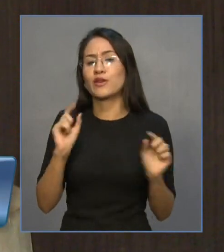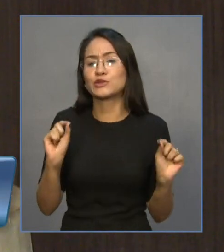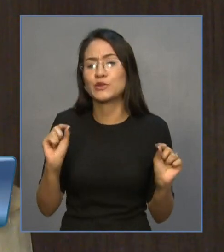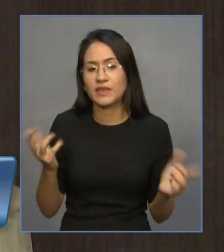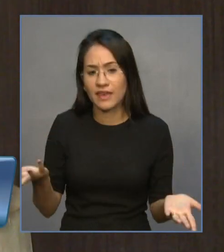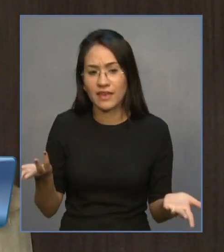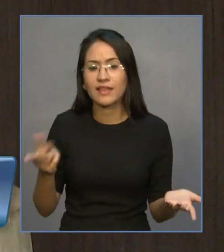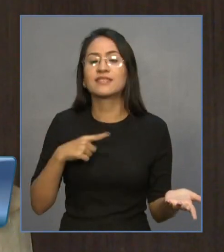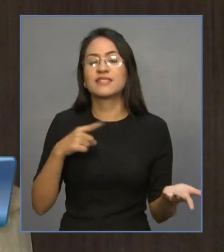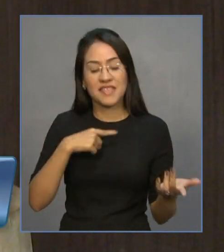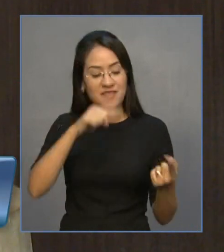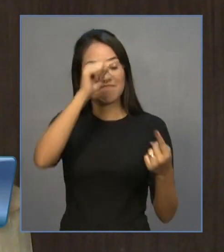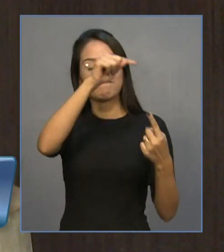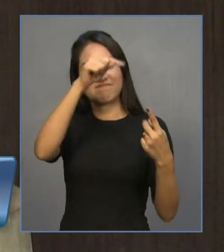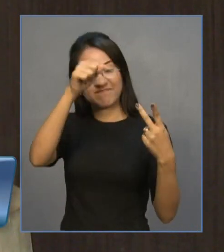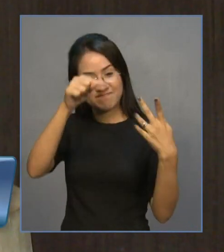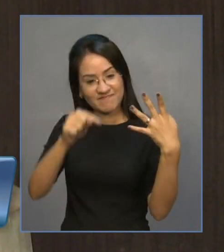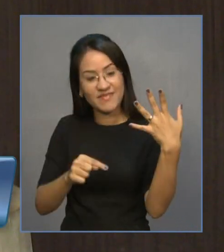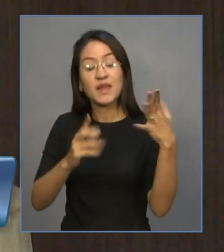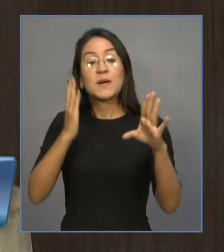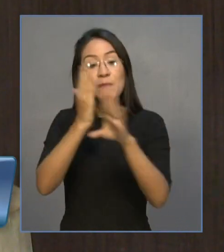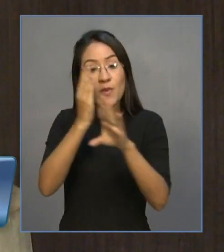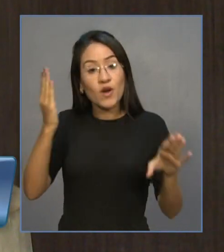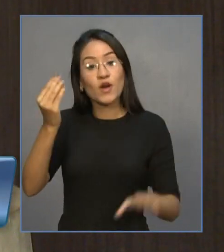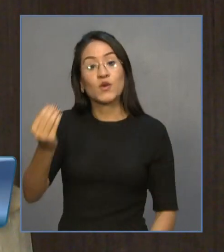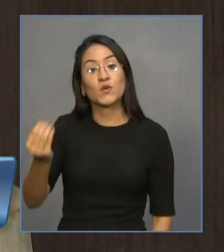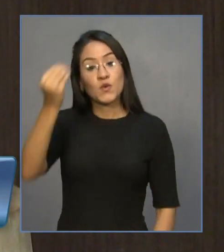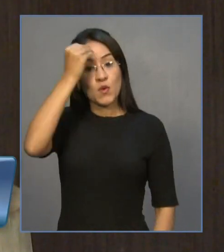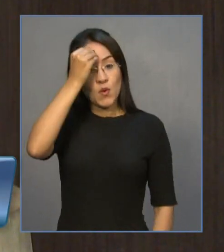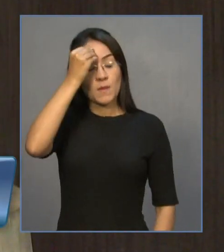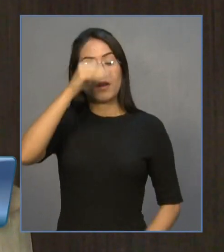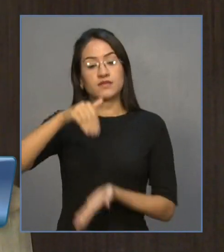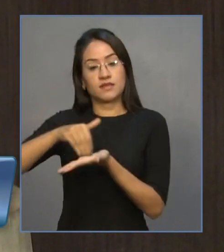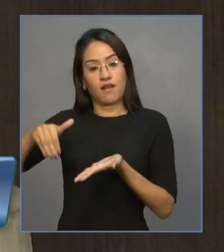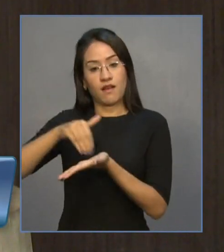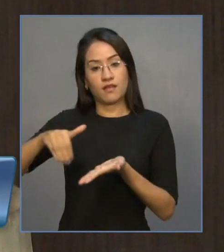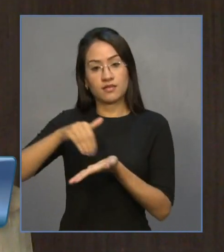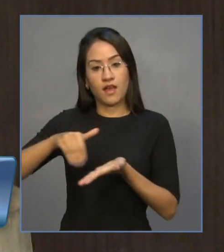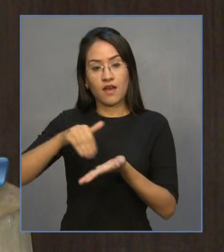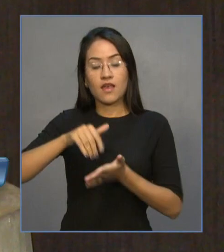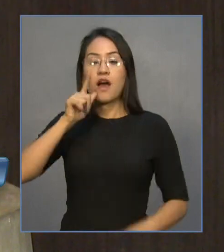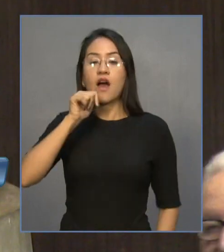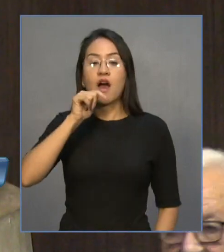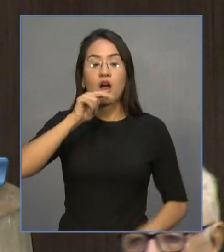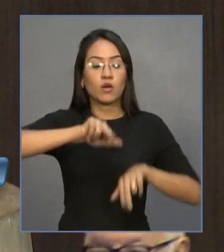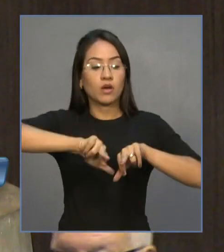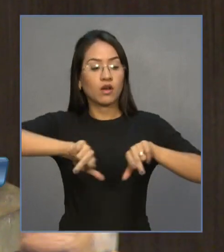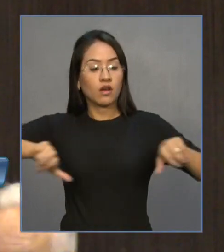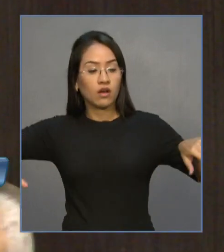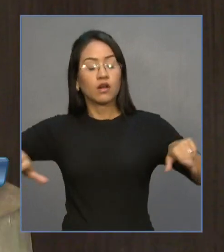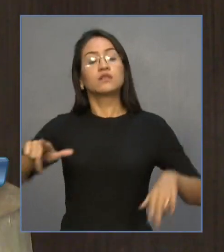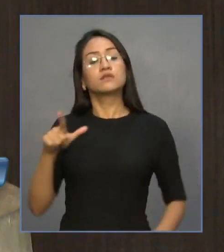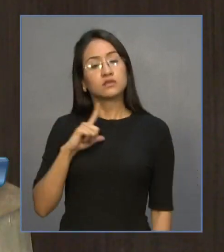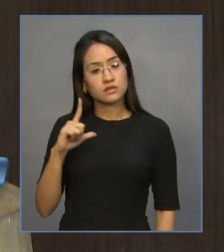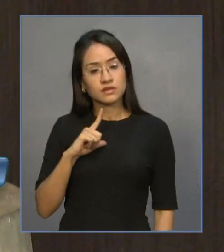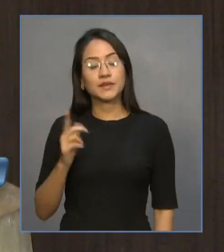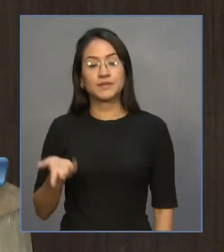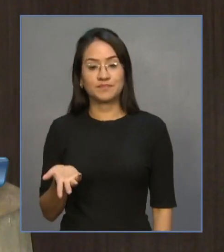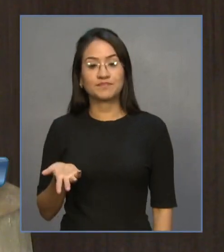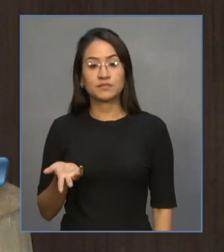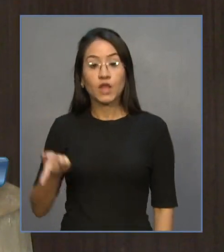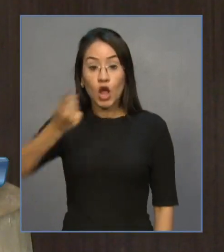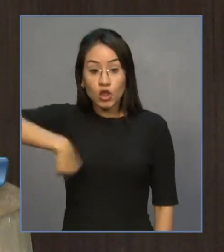pela equivocada gestão dos recursos hídricos. Nós estamos,